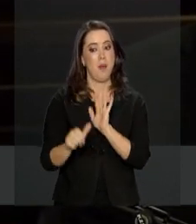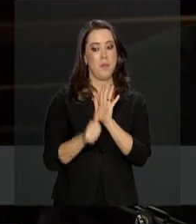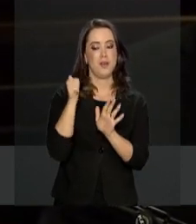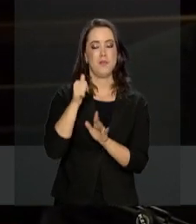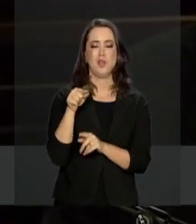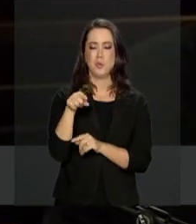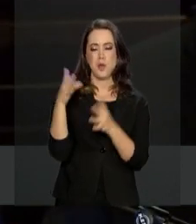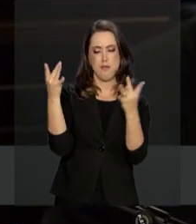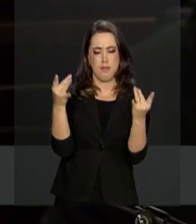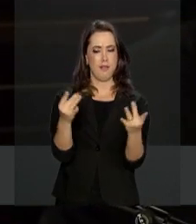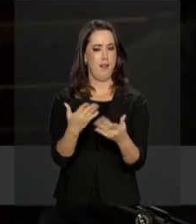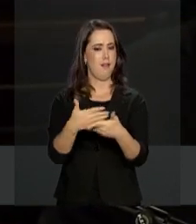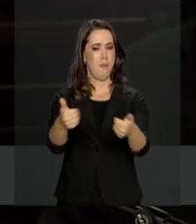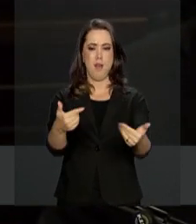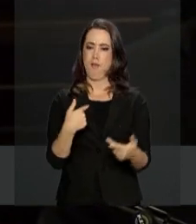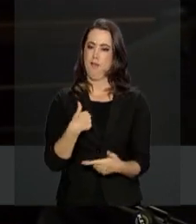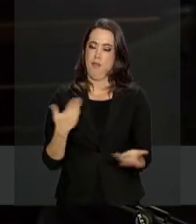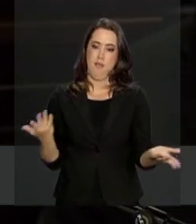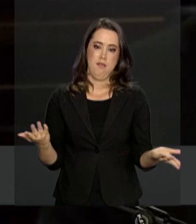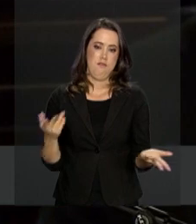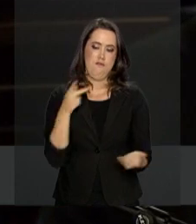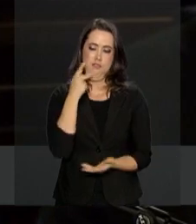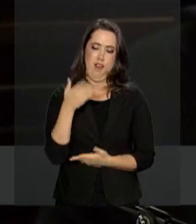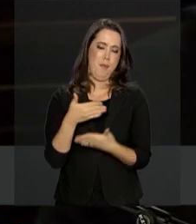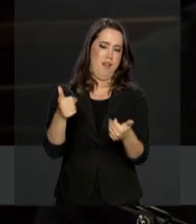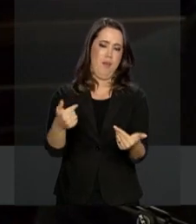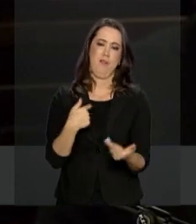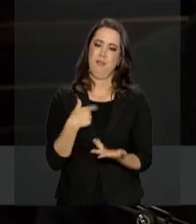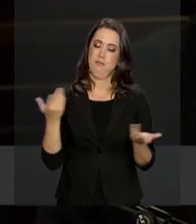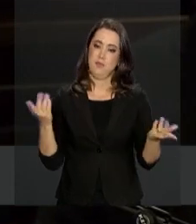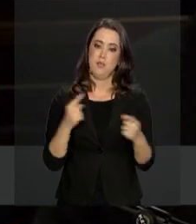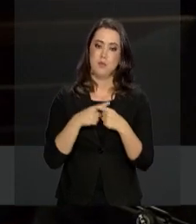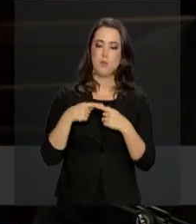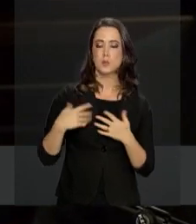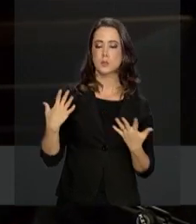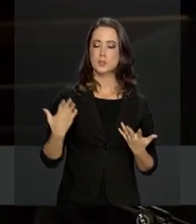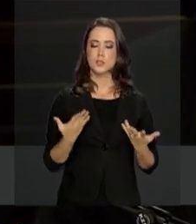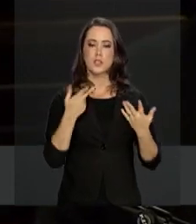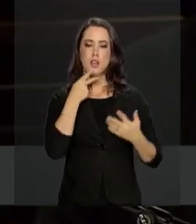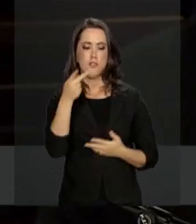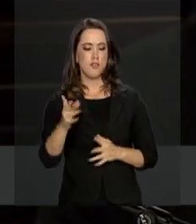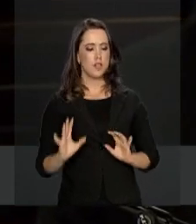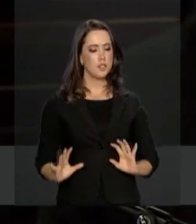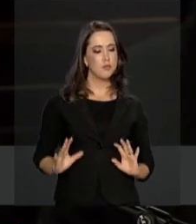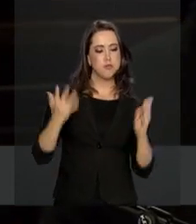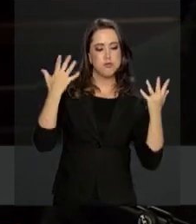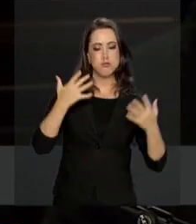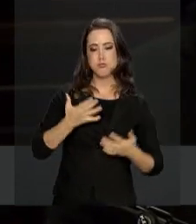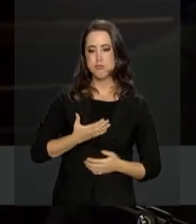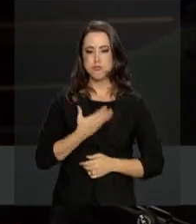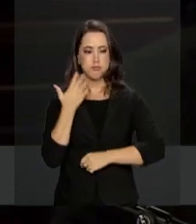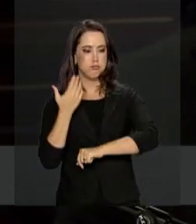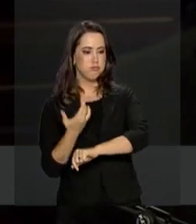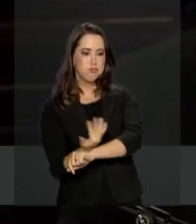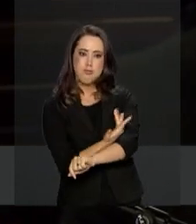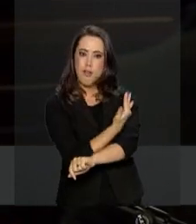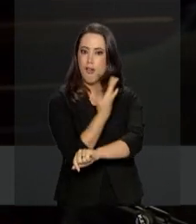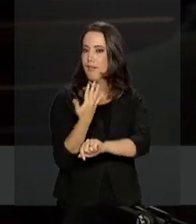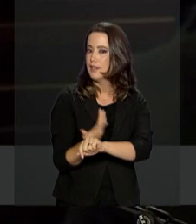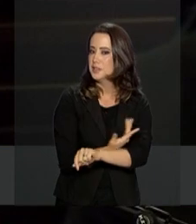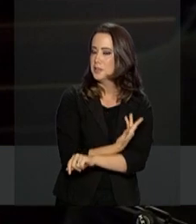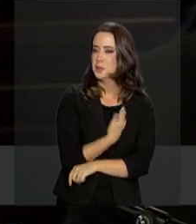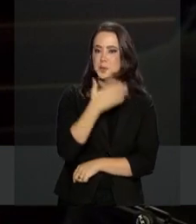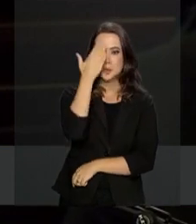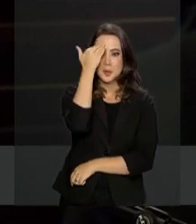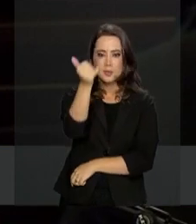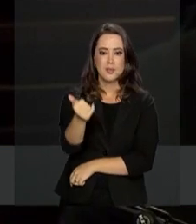estupendo melhor do que eu não é porque eu falar ele dá uma ênfase entusiasmo animação nas suas palavras que eu não